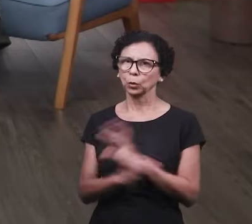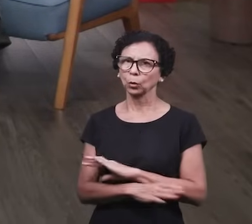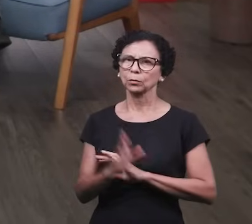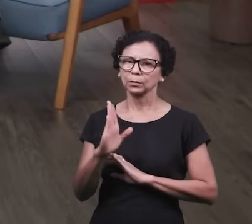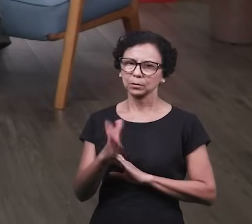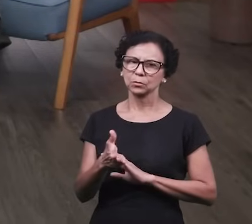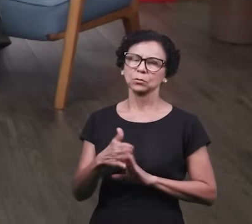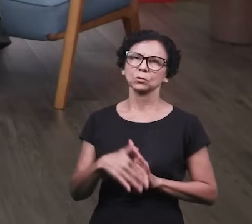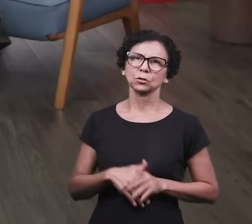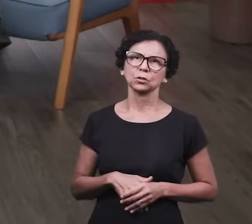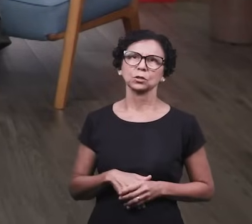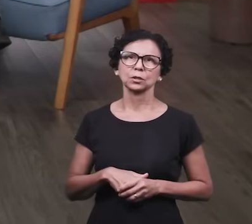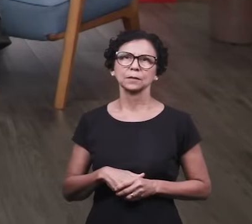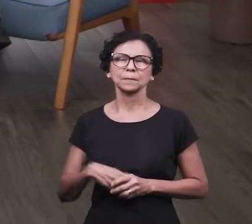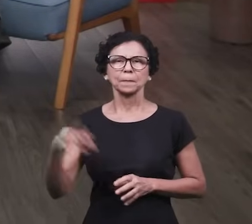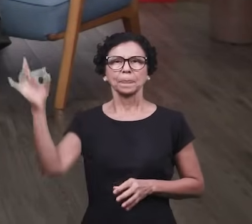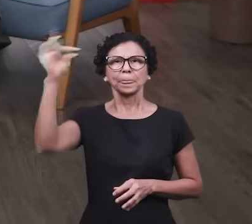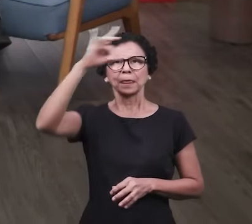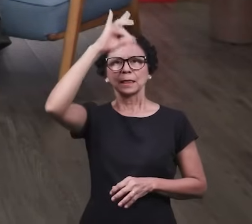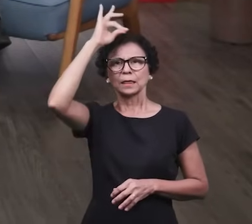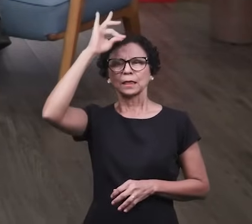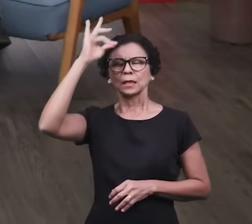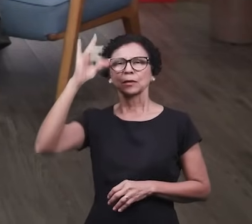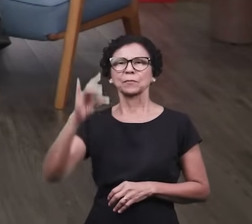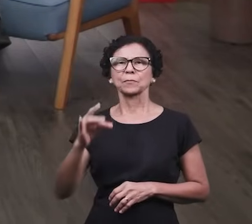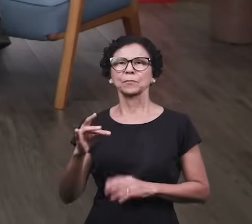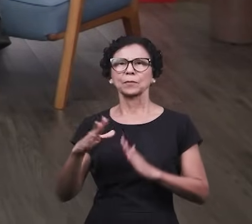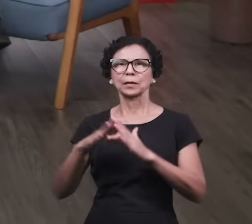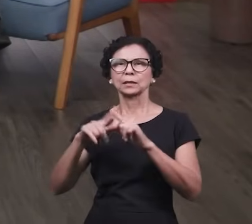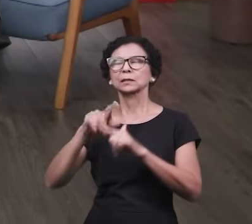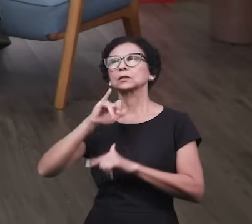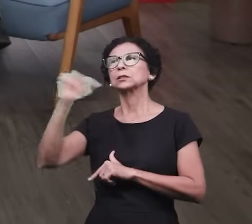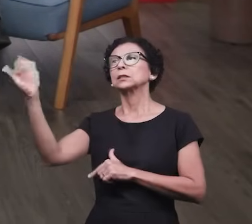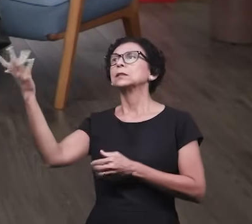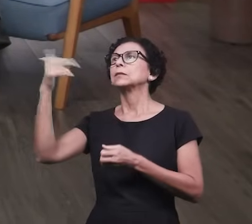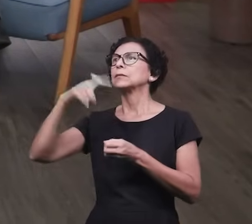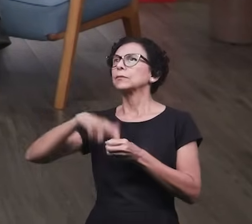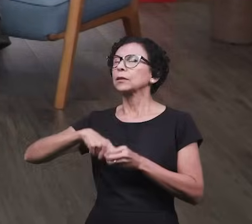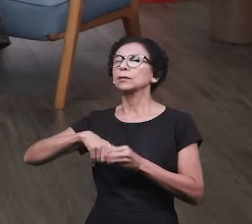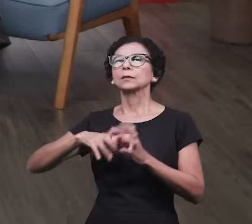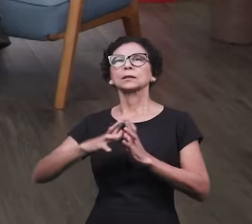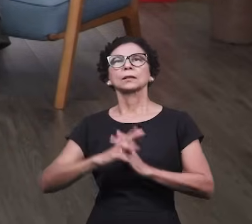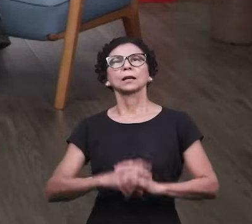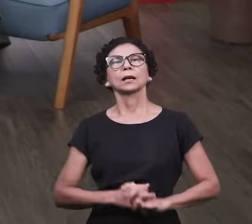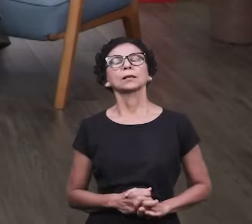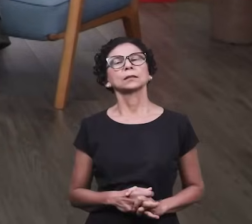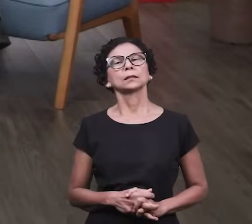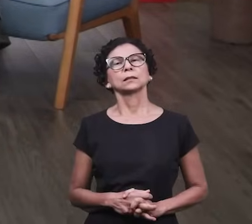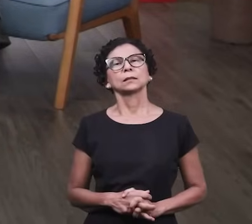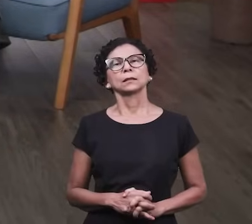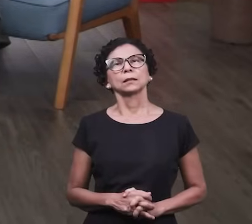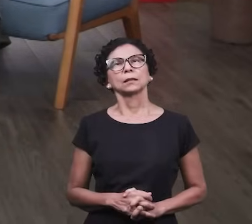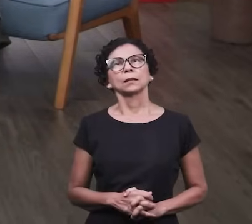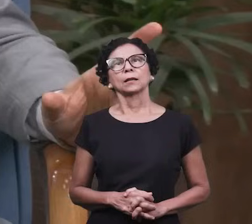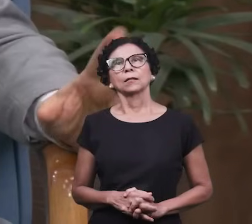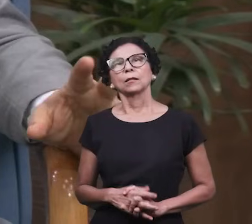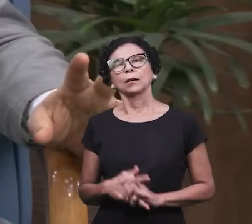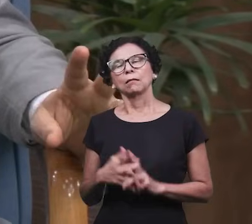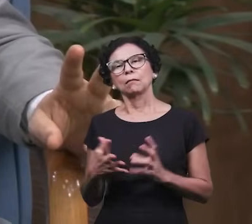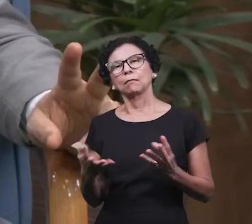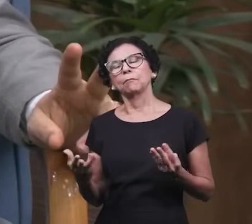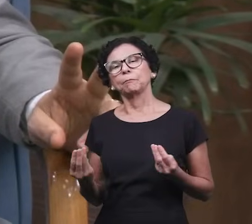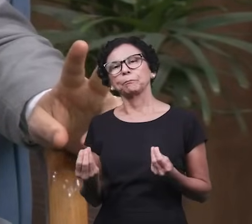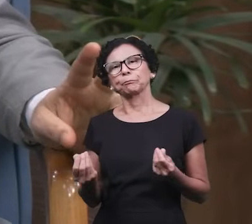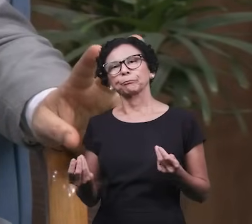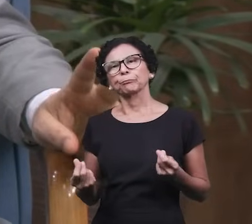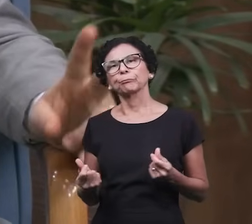ela clama. O Espírito e a esposa dizem, vem. Vem, glória a Jesus. Não é sem sem sentido que, dentro